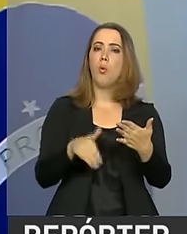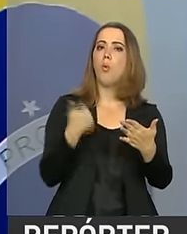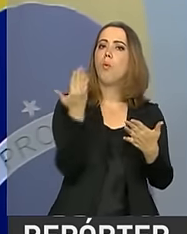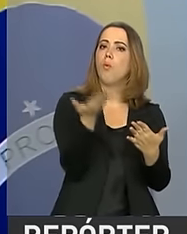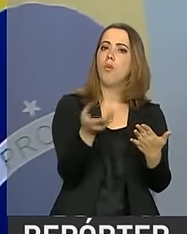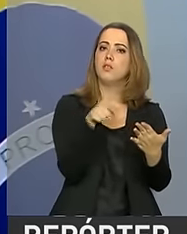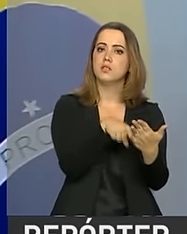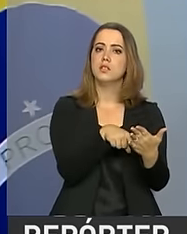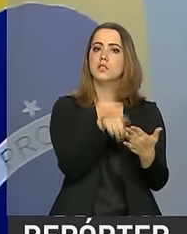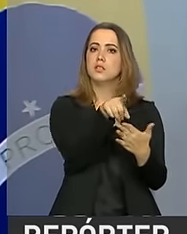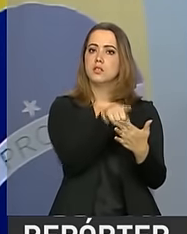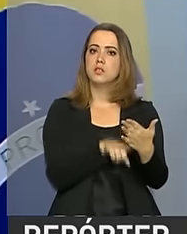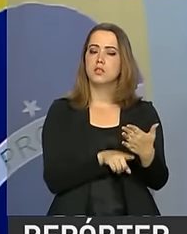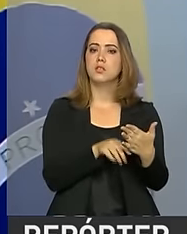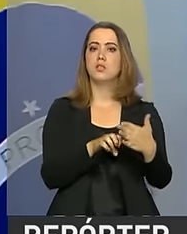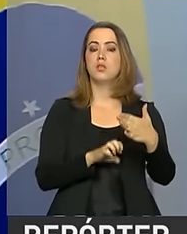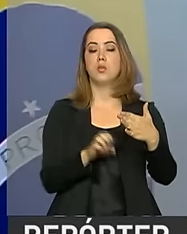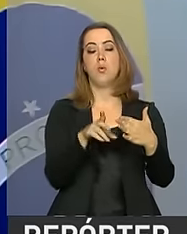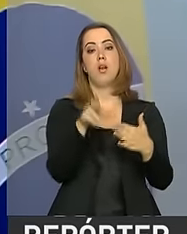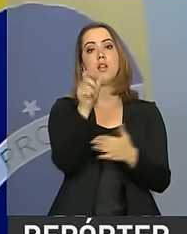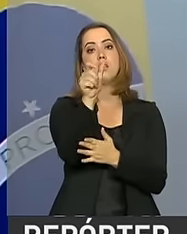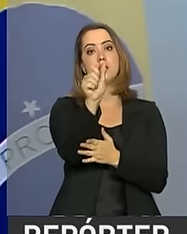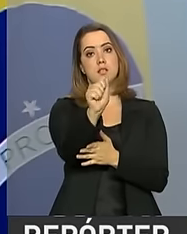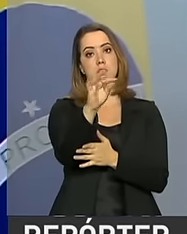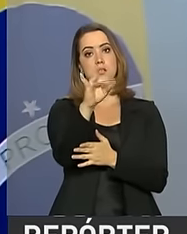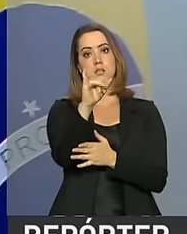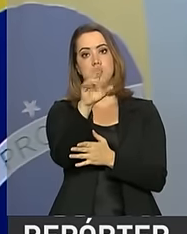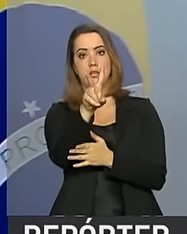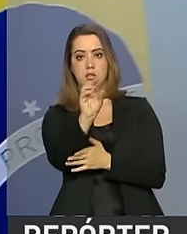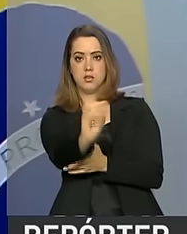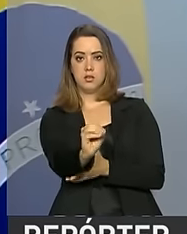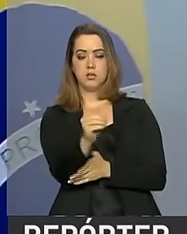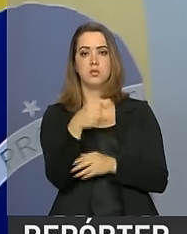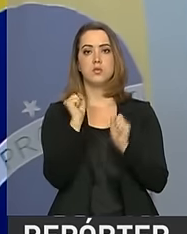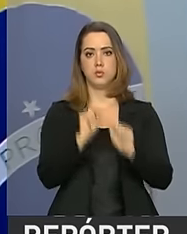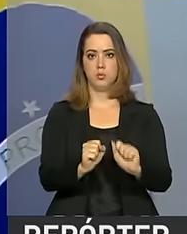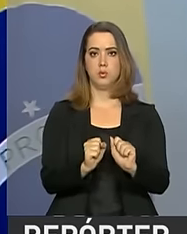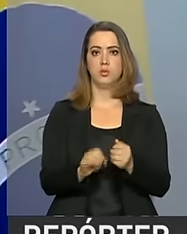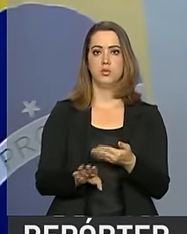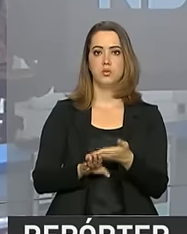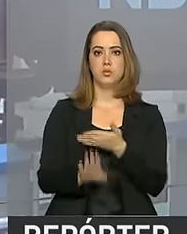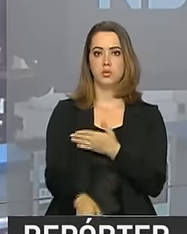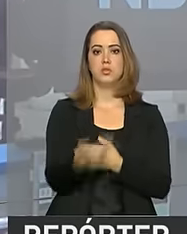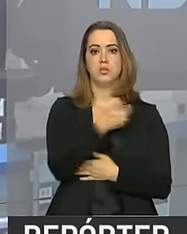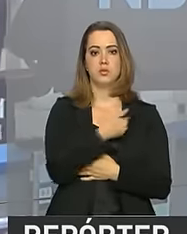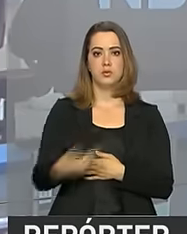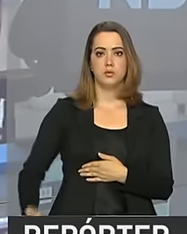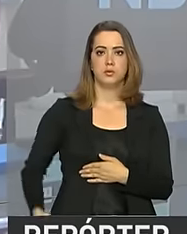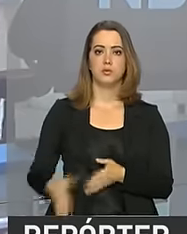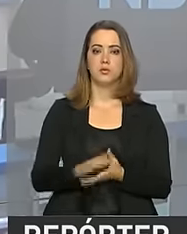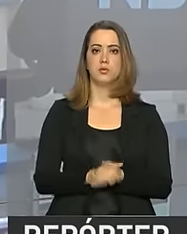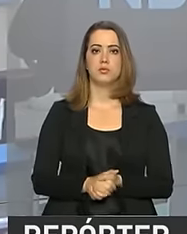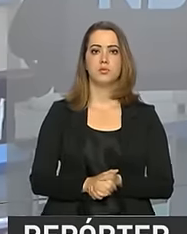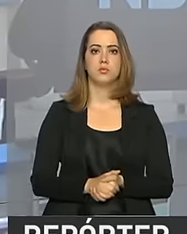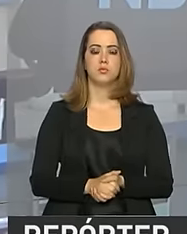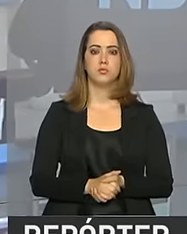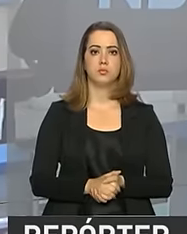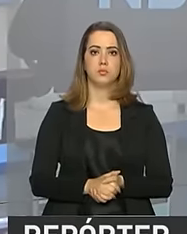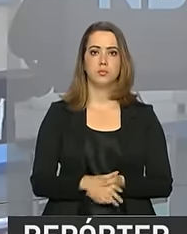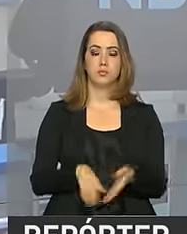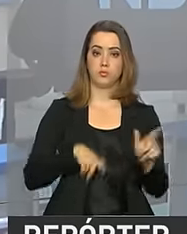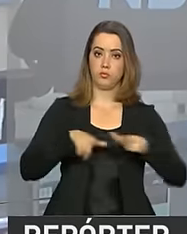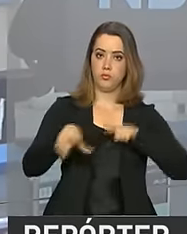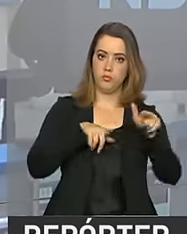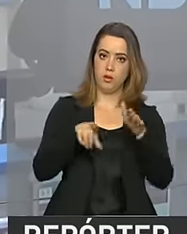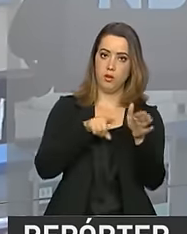quais os ativos que nós podemos desestatizar. Está tudo em pé ainda. Uma operação da Polícia